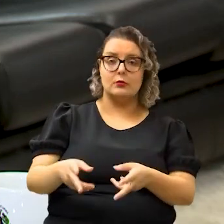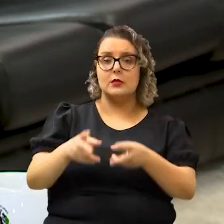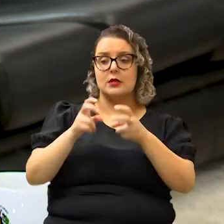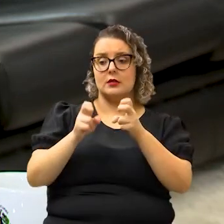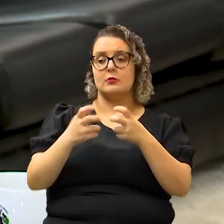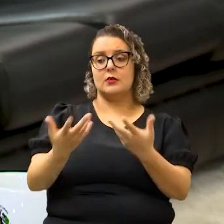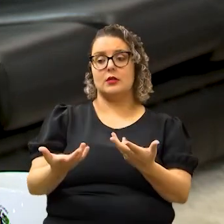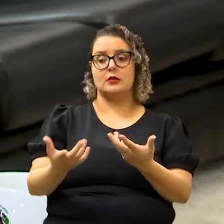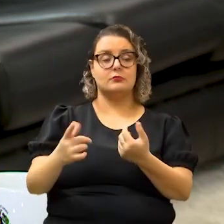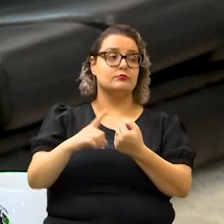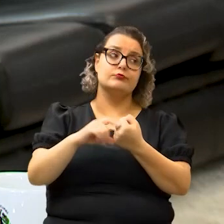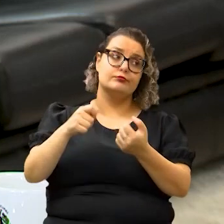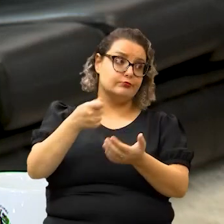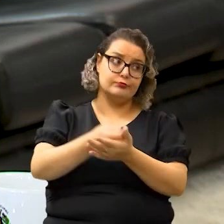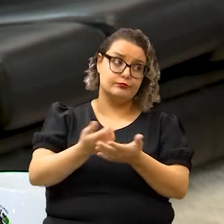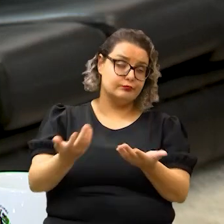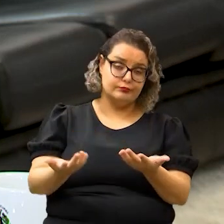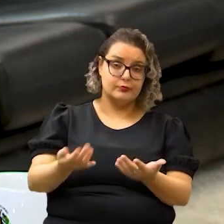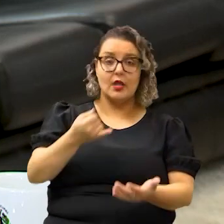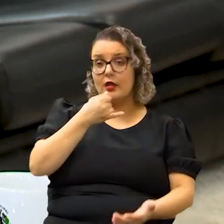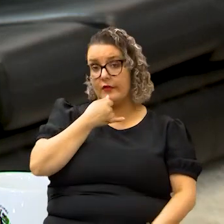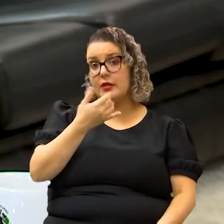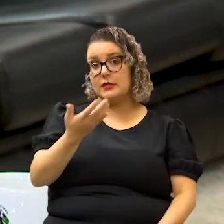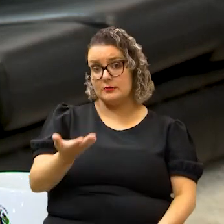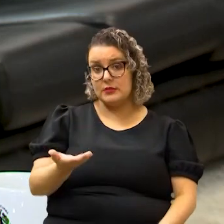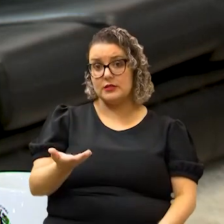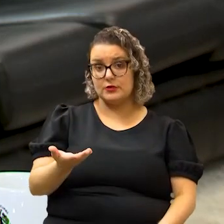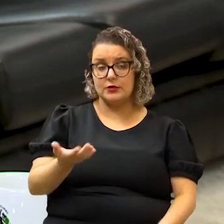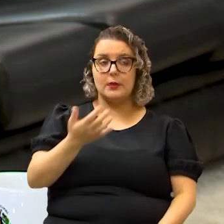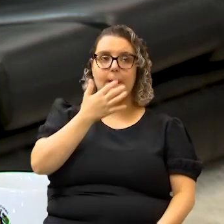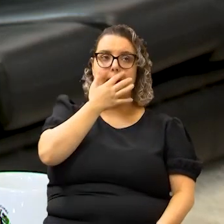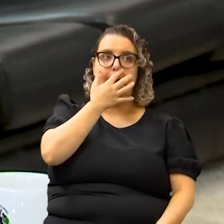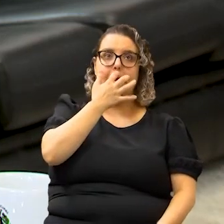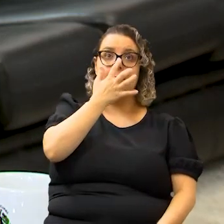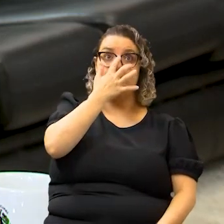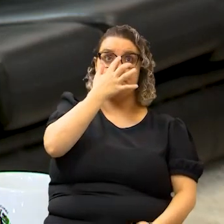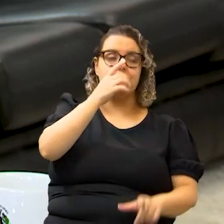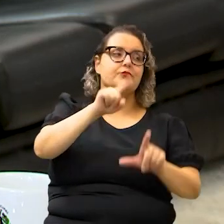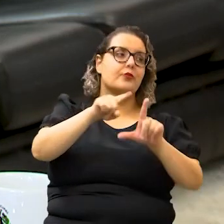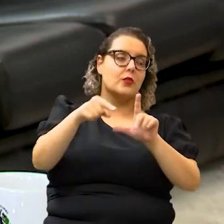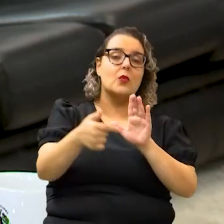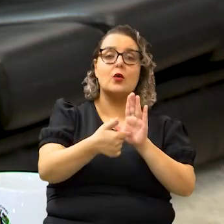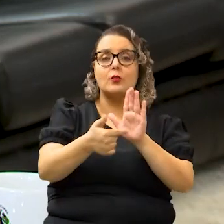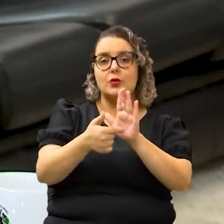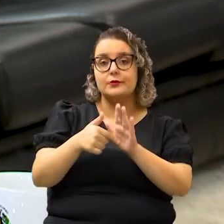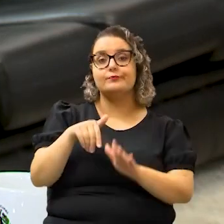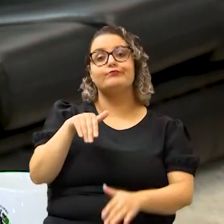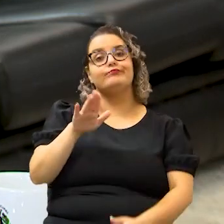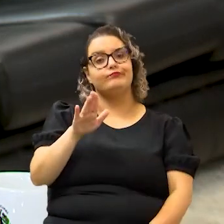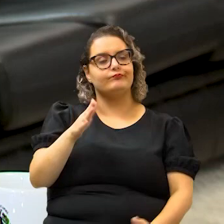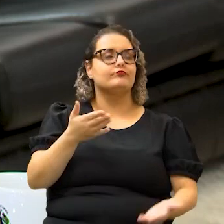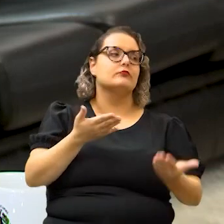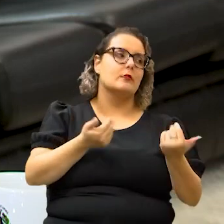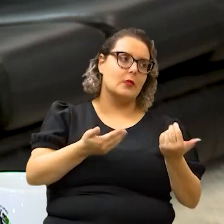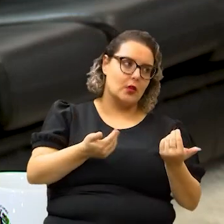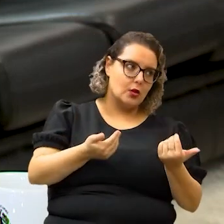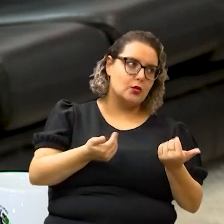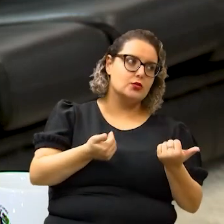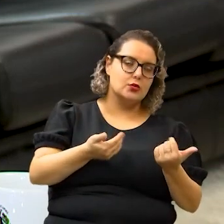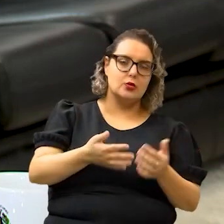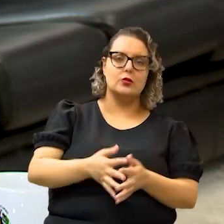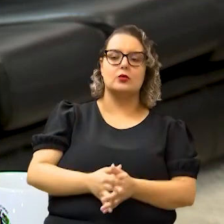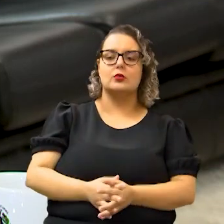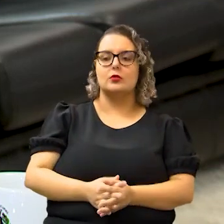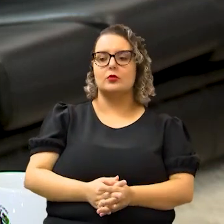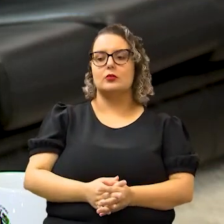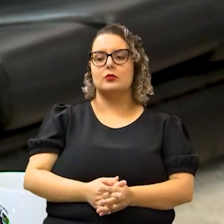da sociedade, a gente percebe que esse artigo não é cumprido, né? E, infelizmente, as estatísticas mostram cada